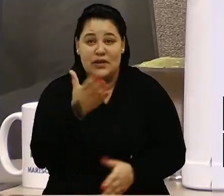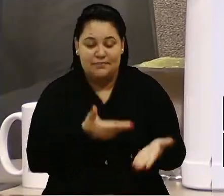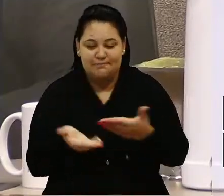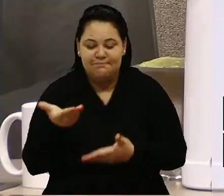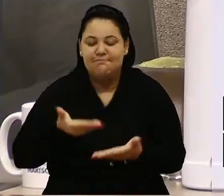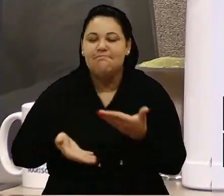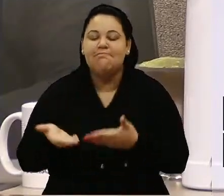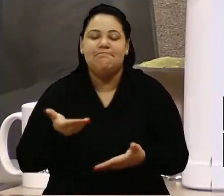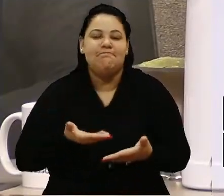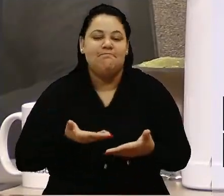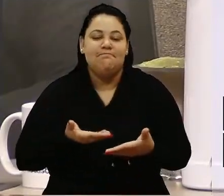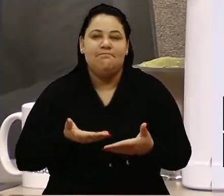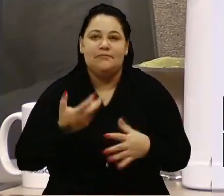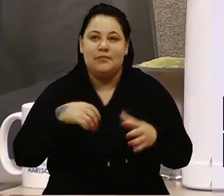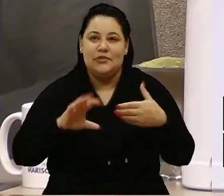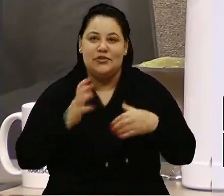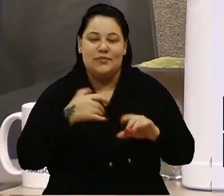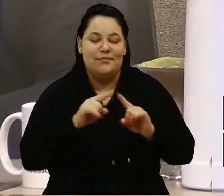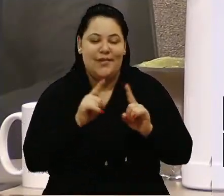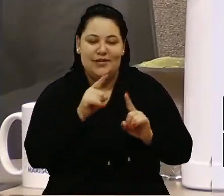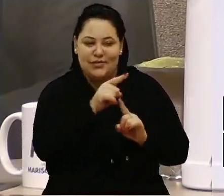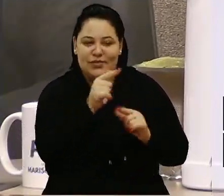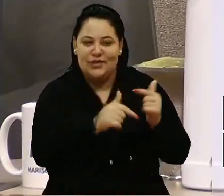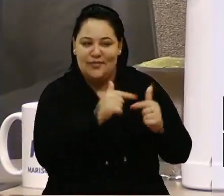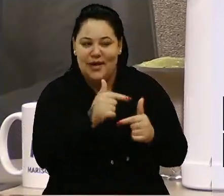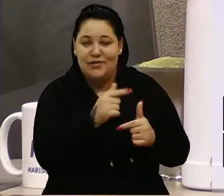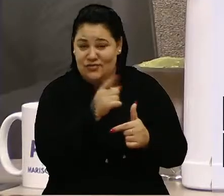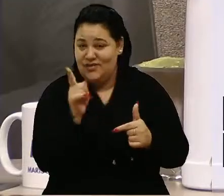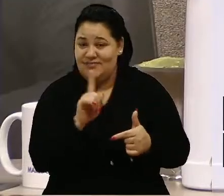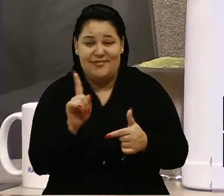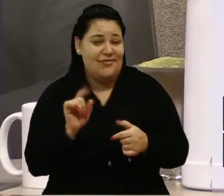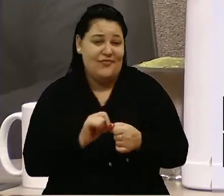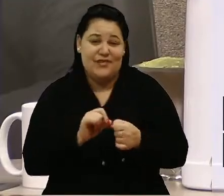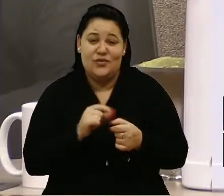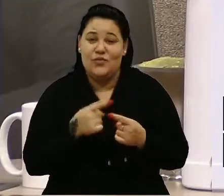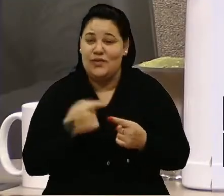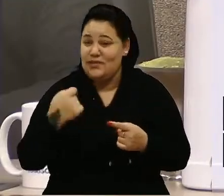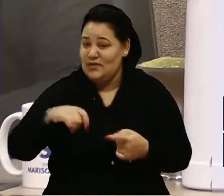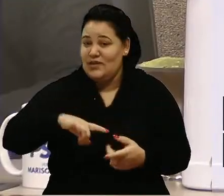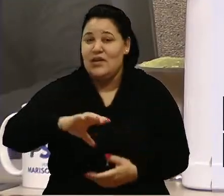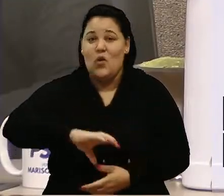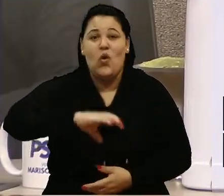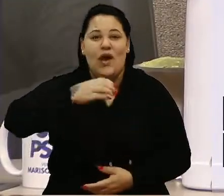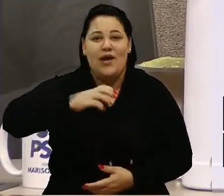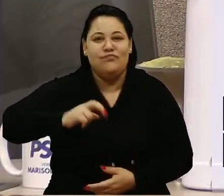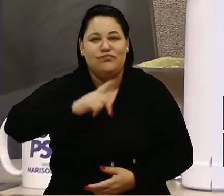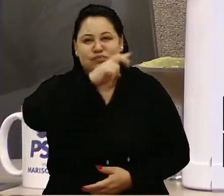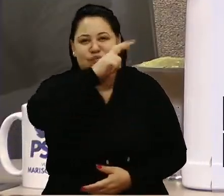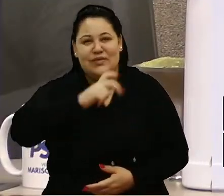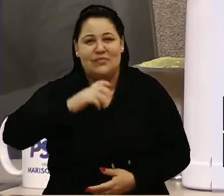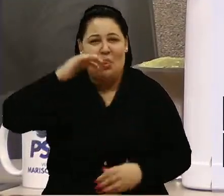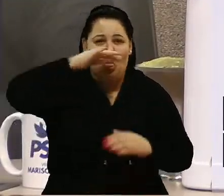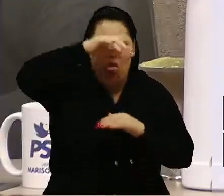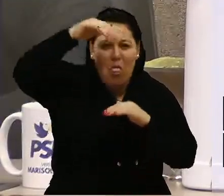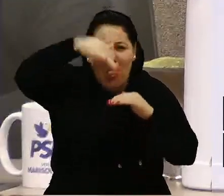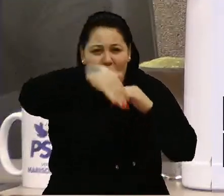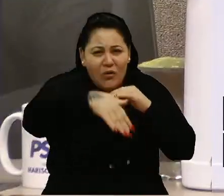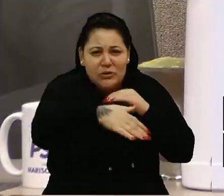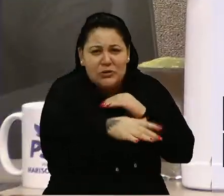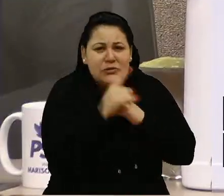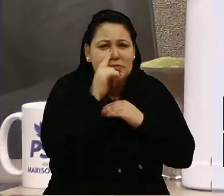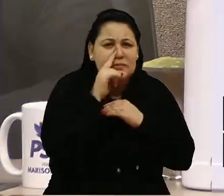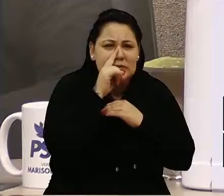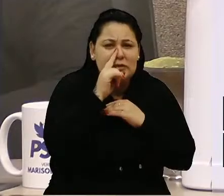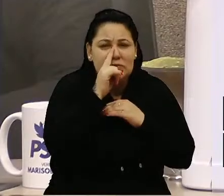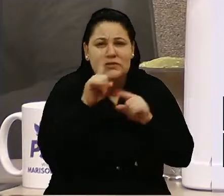de vocês, eu digo uma coisa, eu não faria, porque tem que ter muita coragem, né? Muita coragem de subir, descer barranco, os perigos, né,